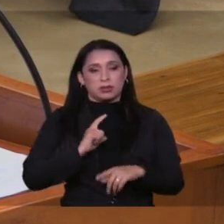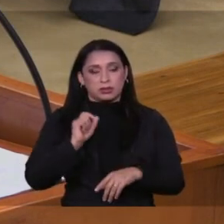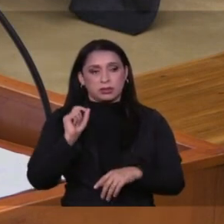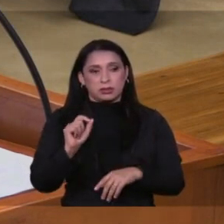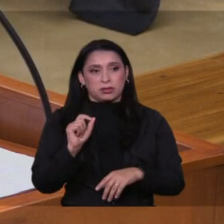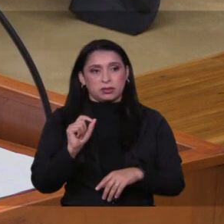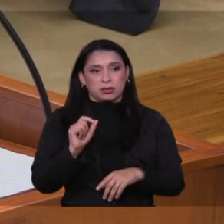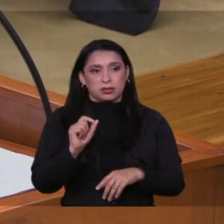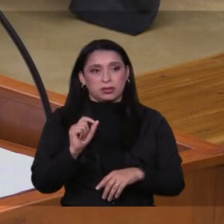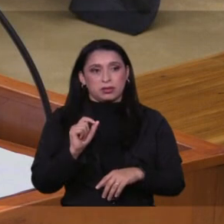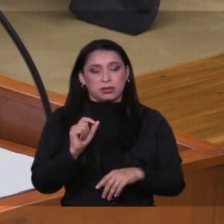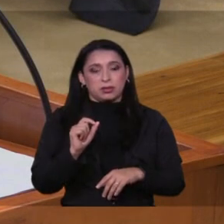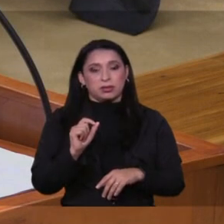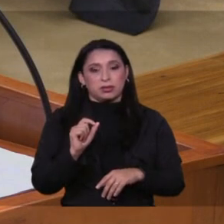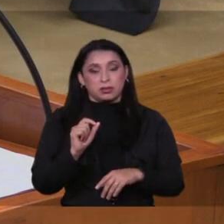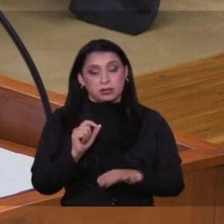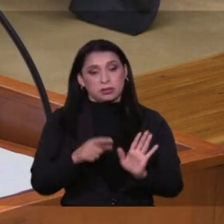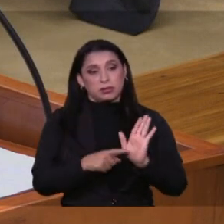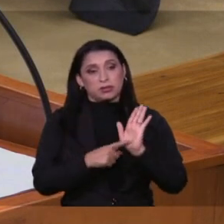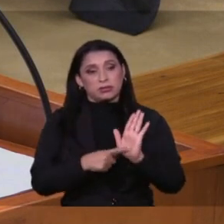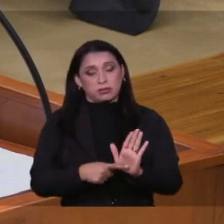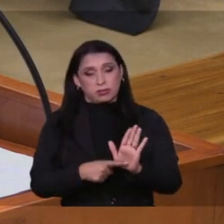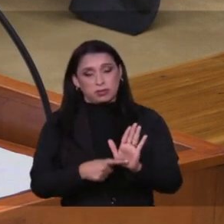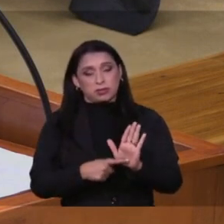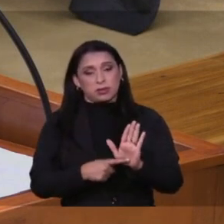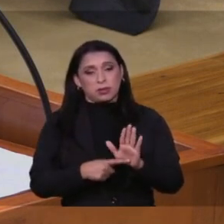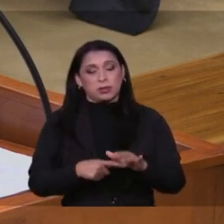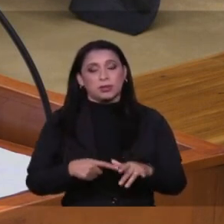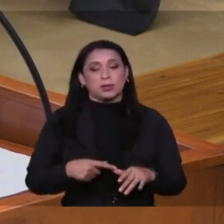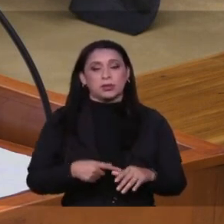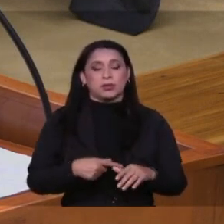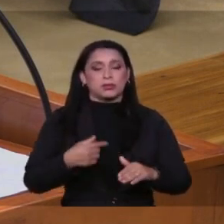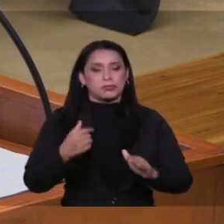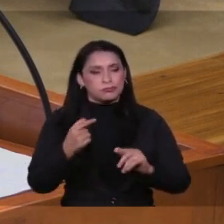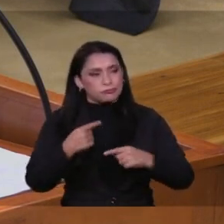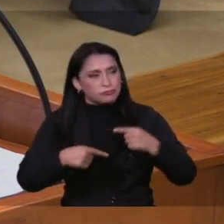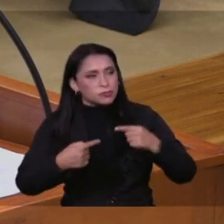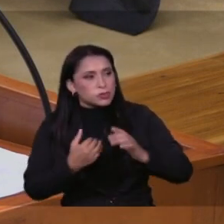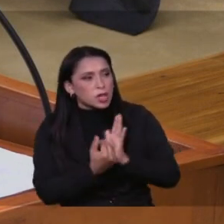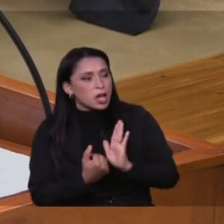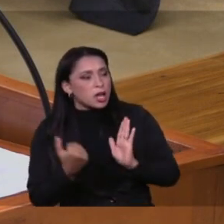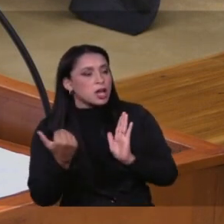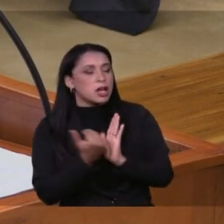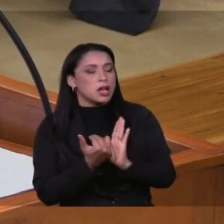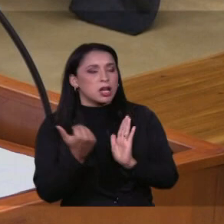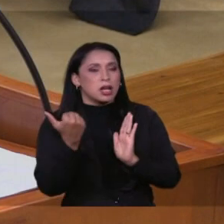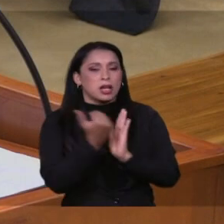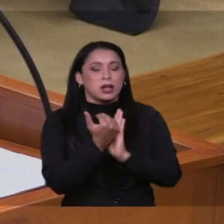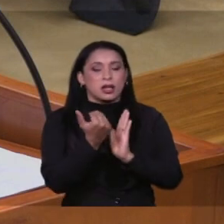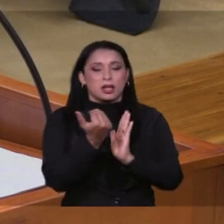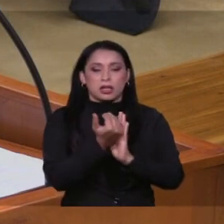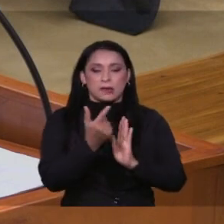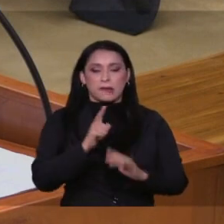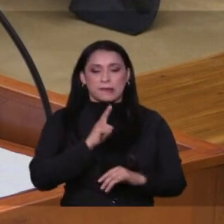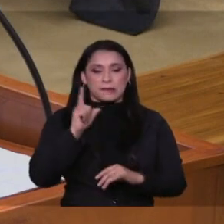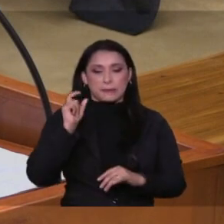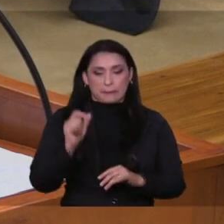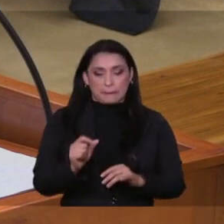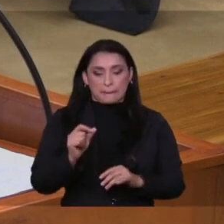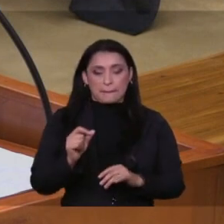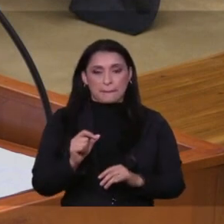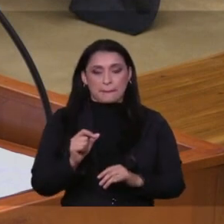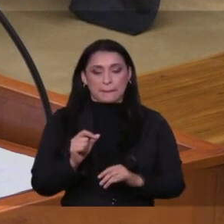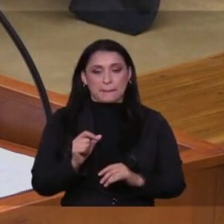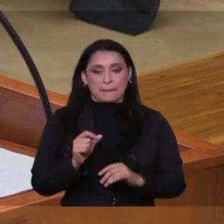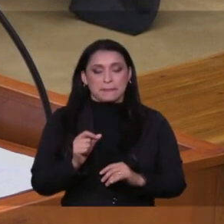trazido primeiras informações demonstrando algumas políticas de avanço e que, de certa forma, já superariam o que